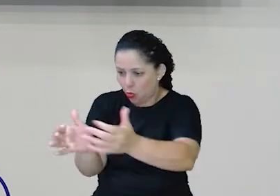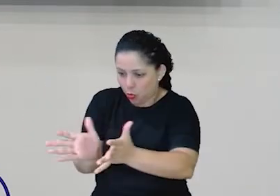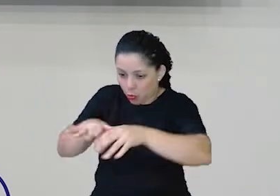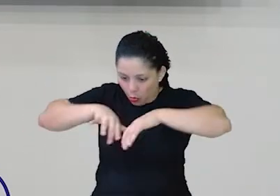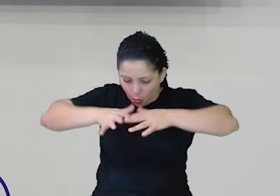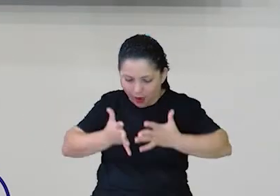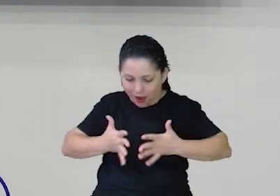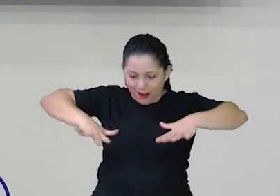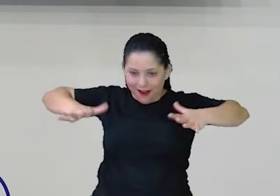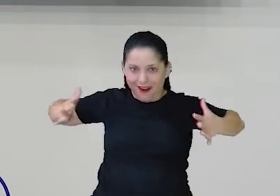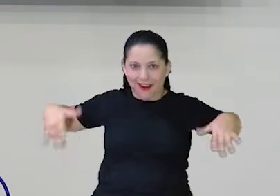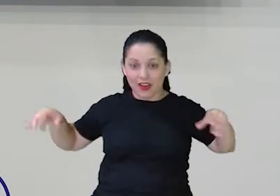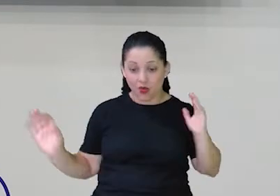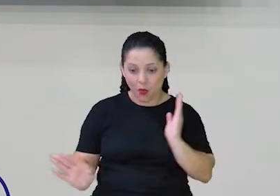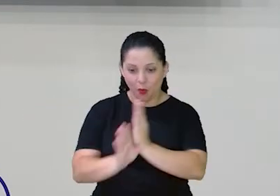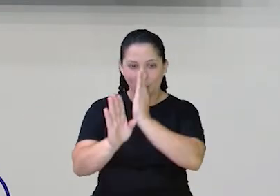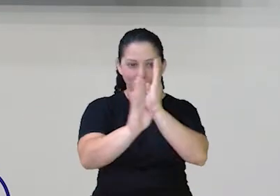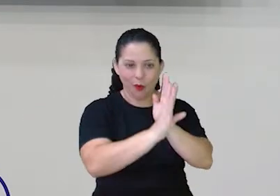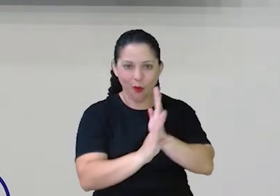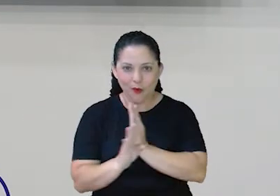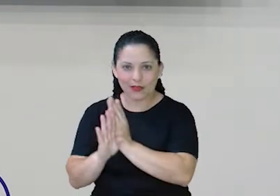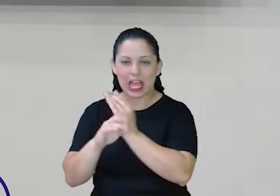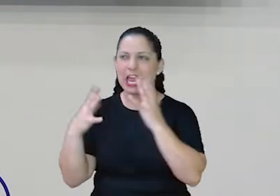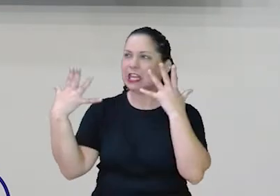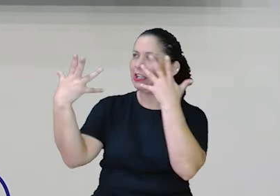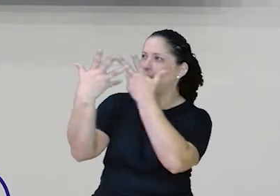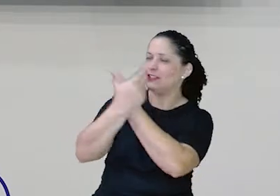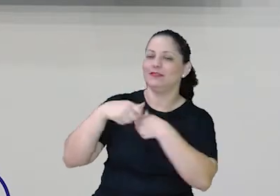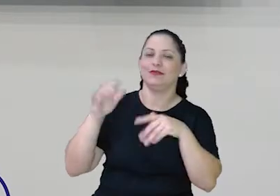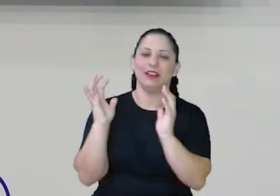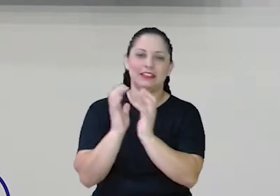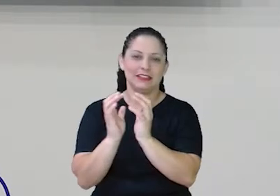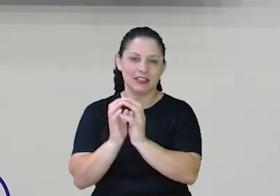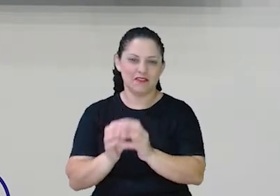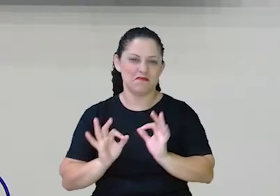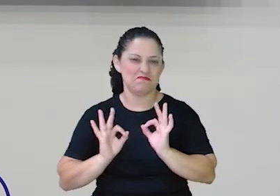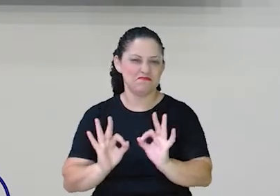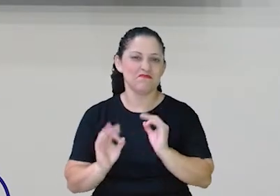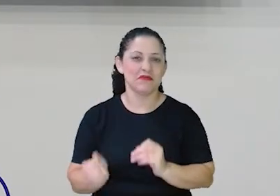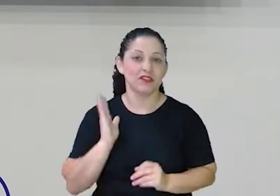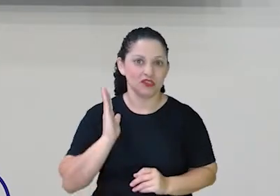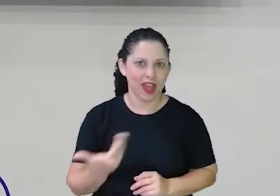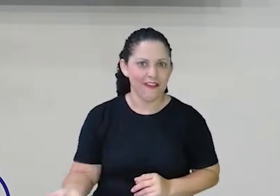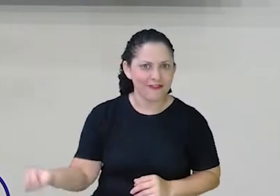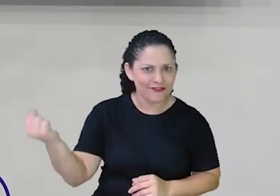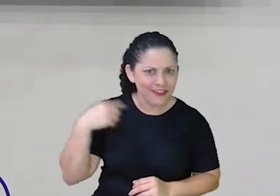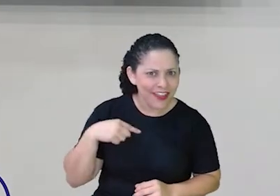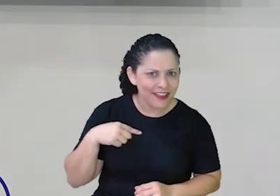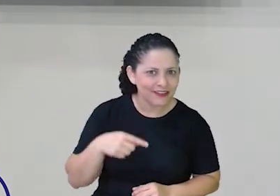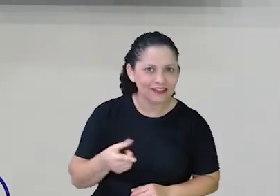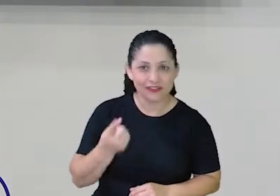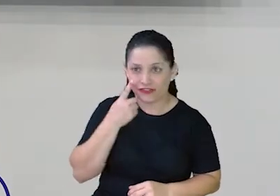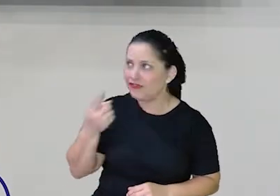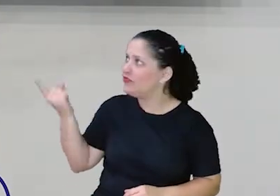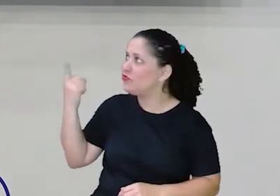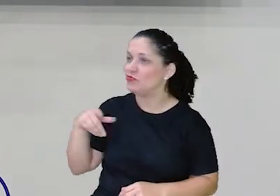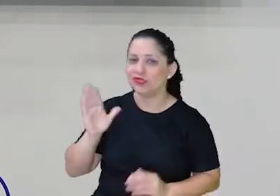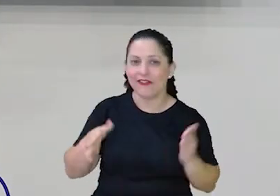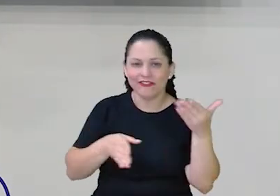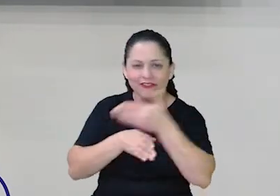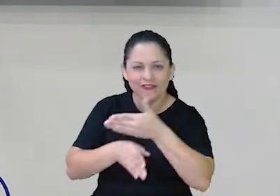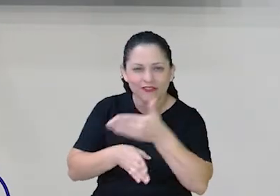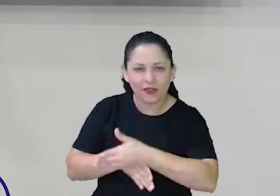maravilhosa que a gente tem no Recife, que vale a pena você conferir. Vocês já vieram aqui nessa região e olharam como é